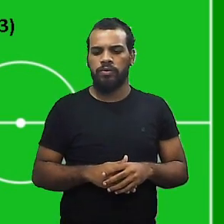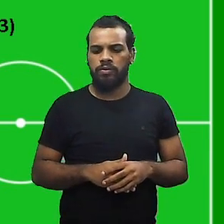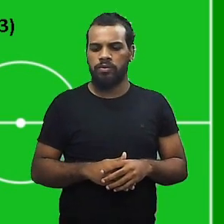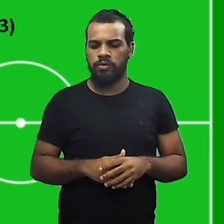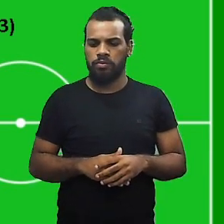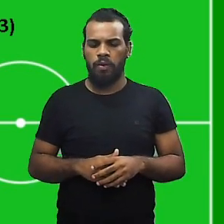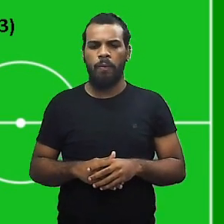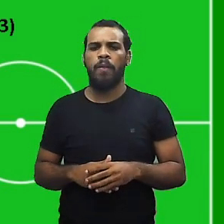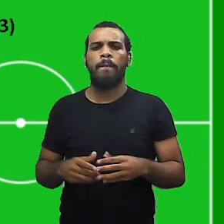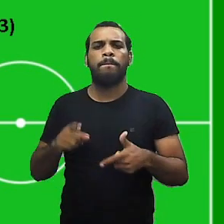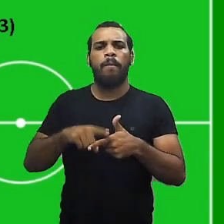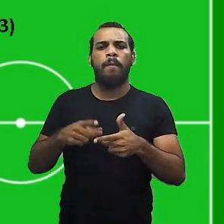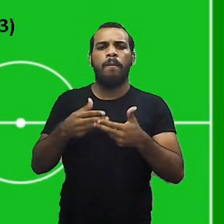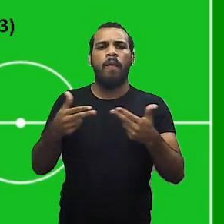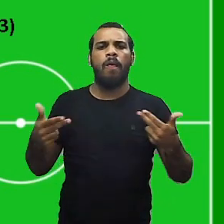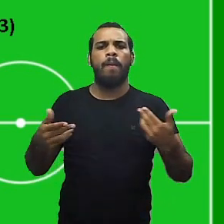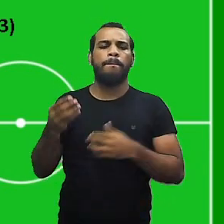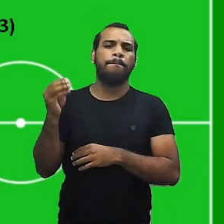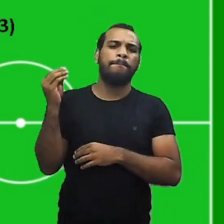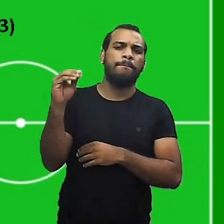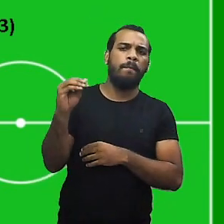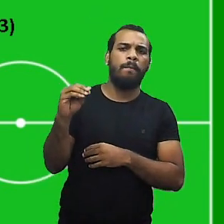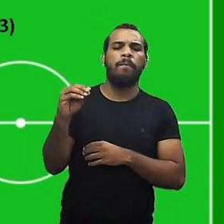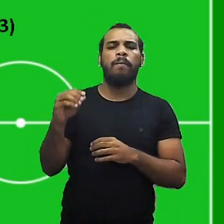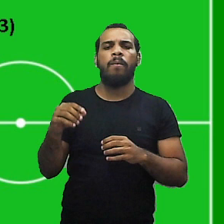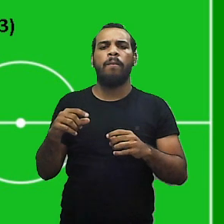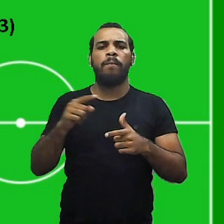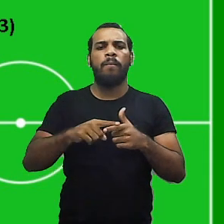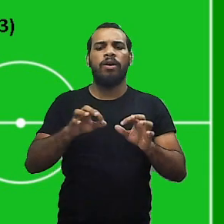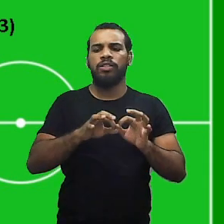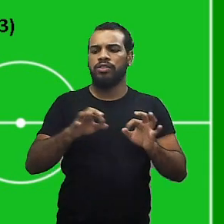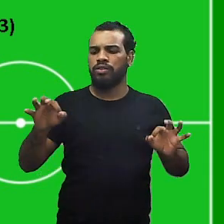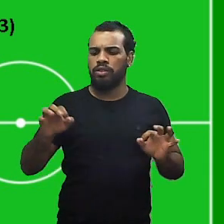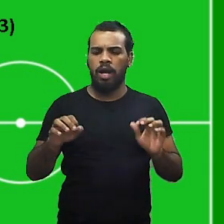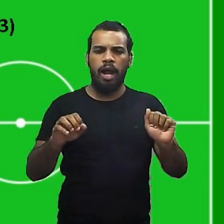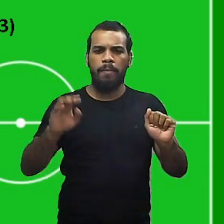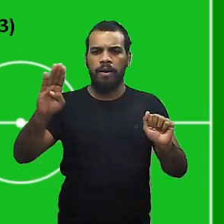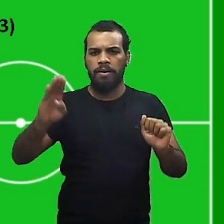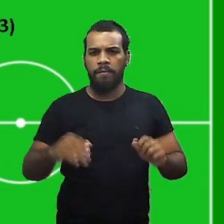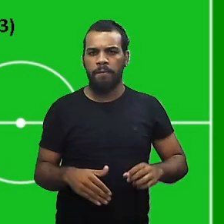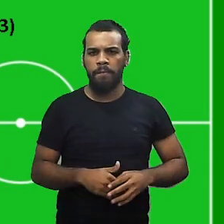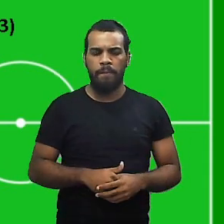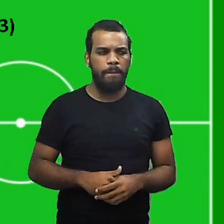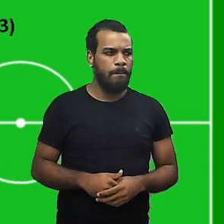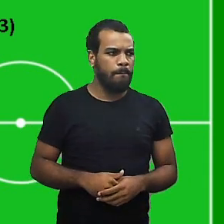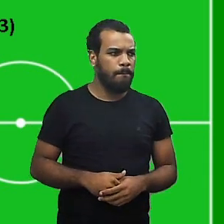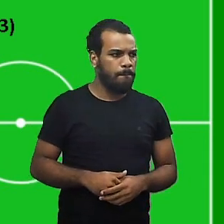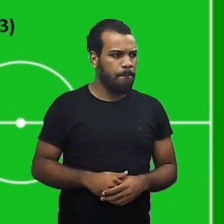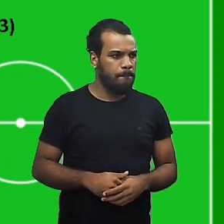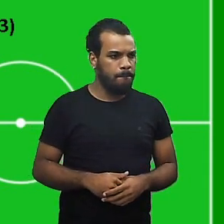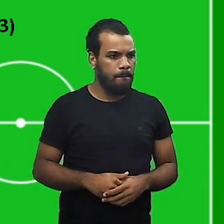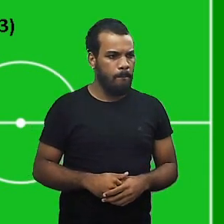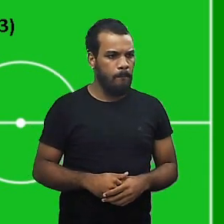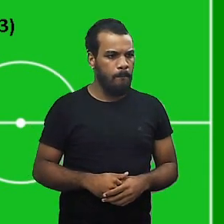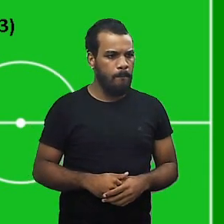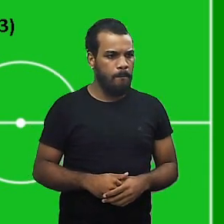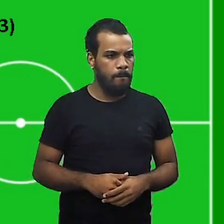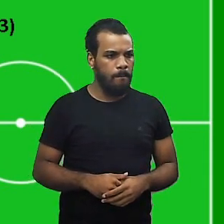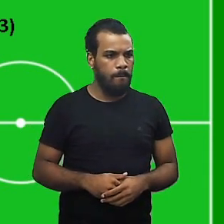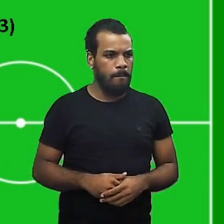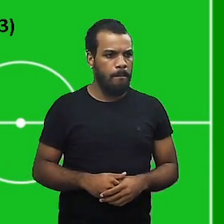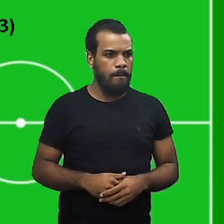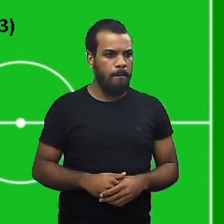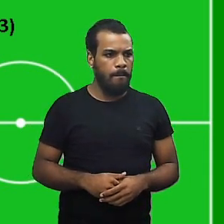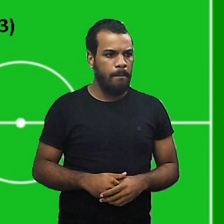esses probleminhas de distância entre 2 pontos no plano cartesiano. Eu